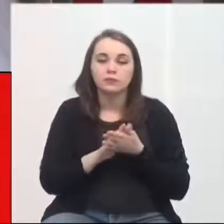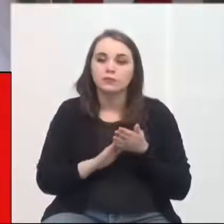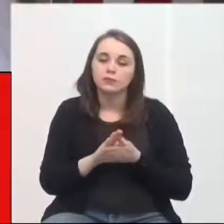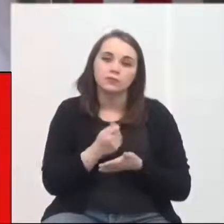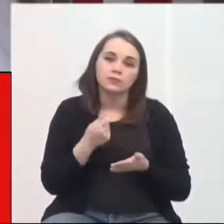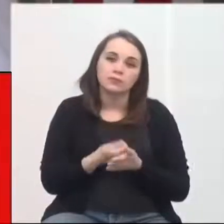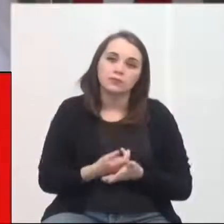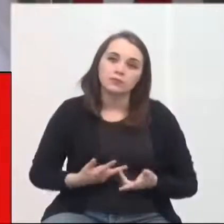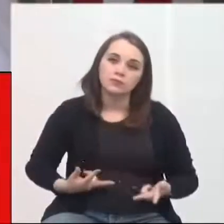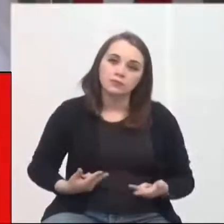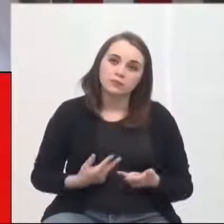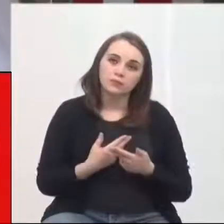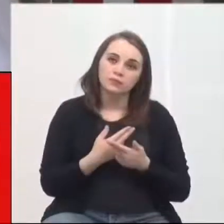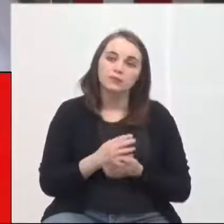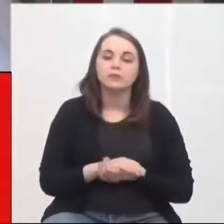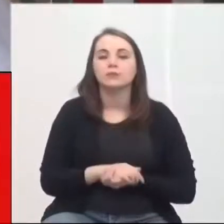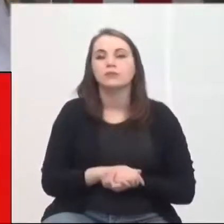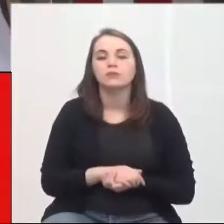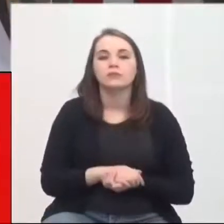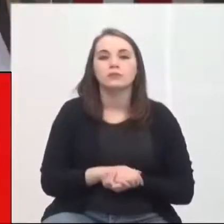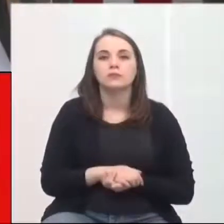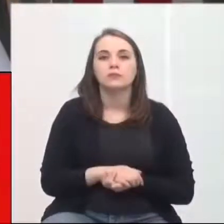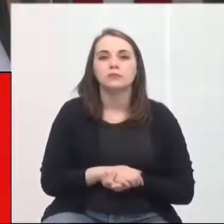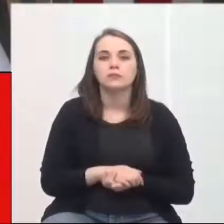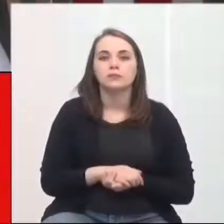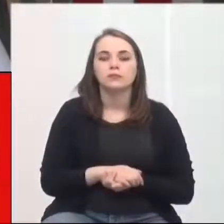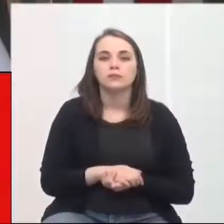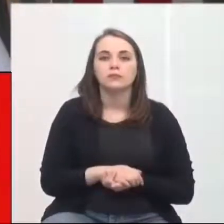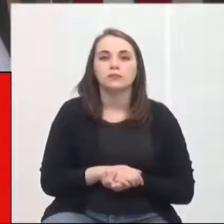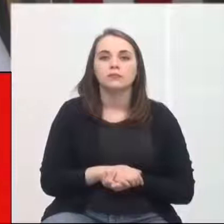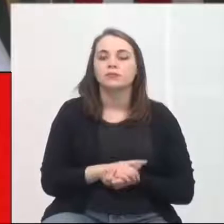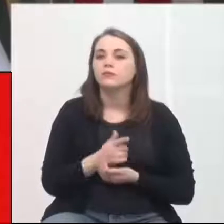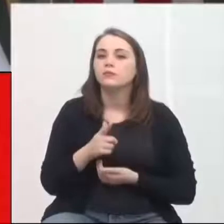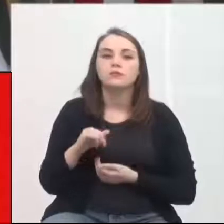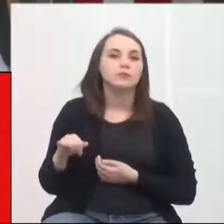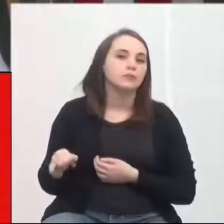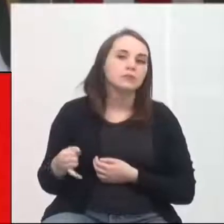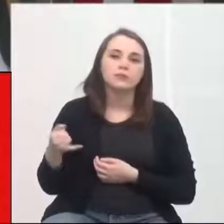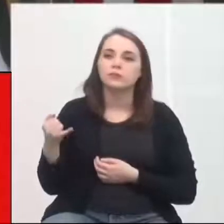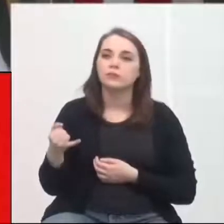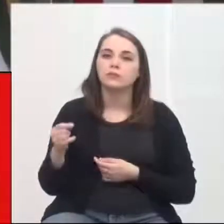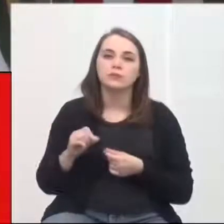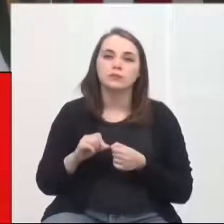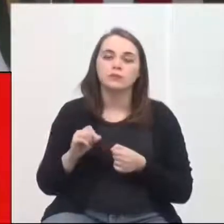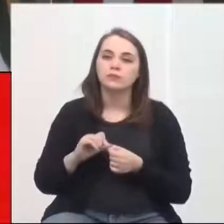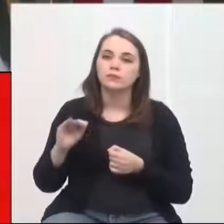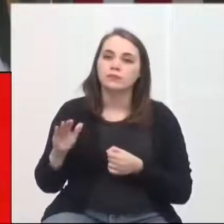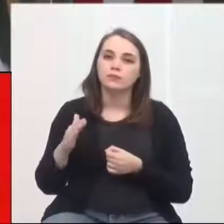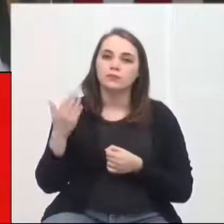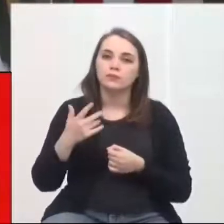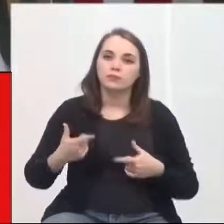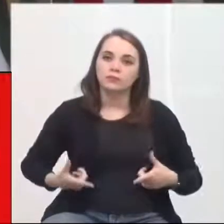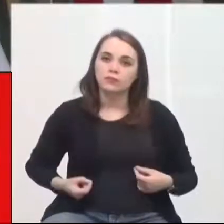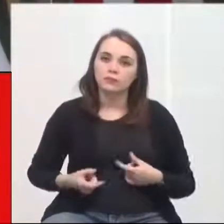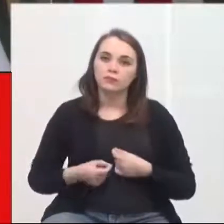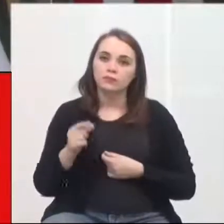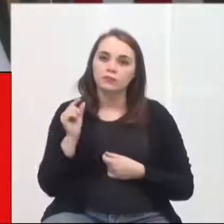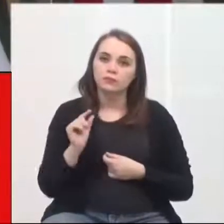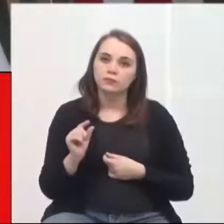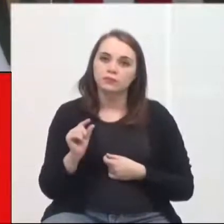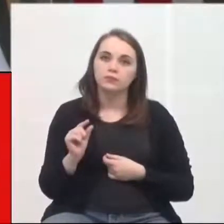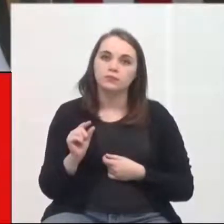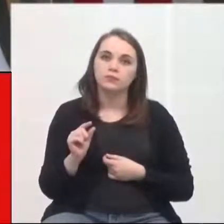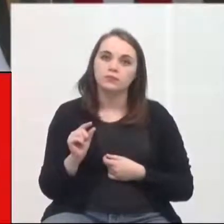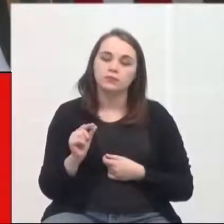condições, senhores vereadores, e não sequer têm uma oportunidade de realizar uma pequena cirurgia que traz o sofrimento